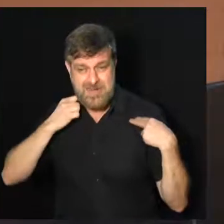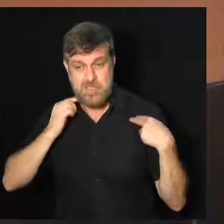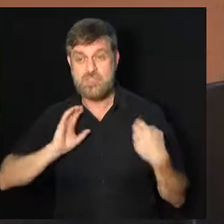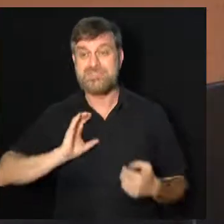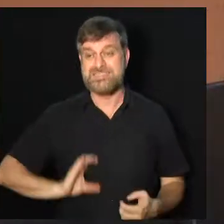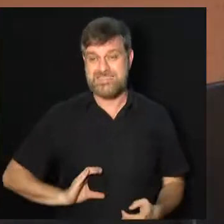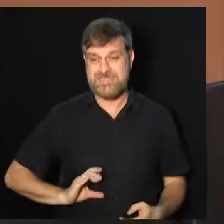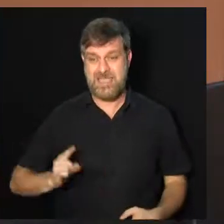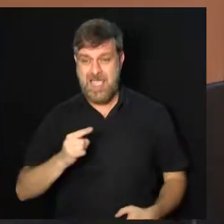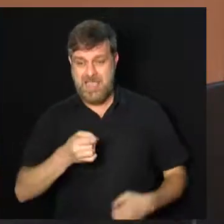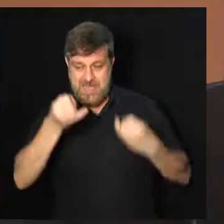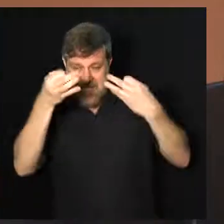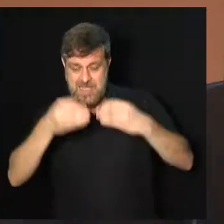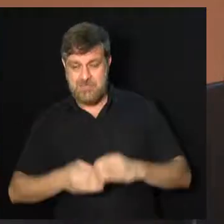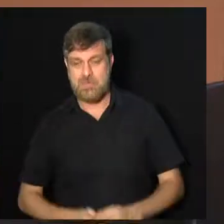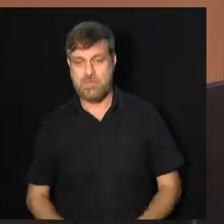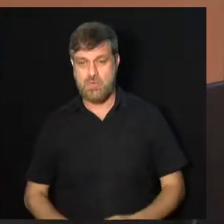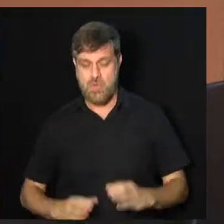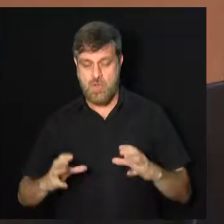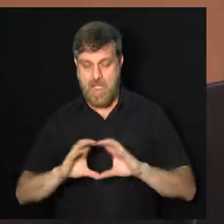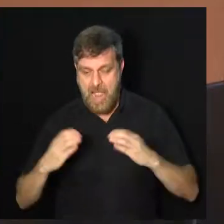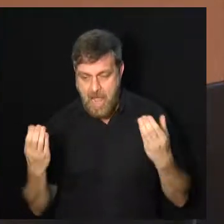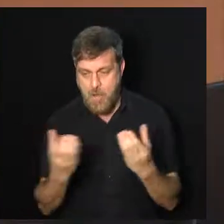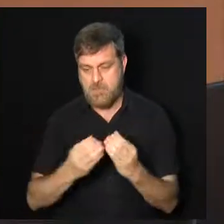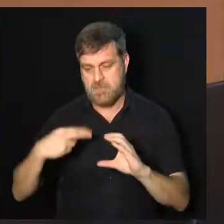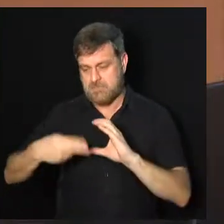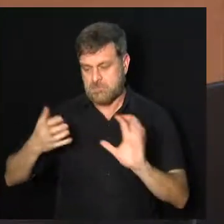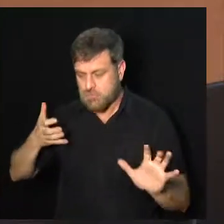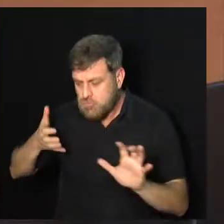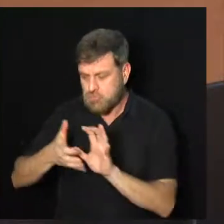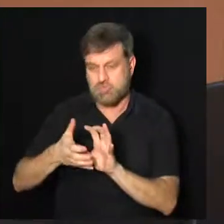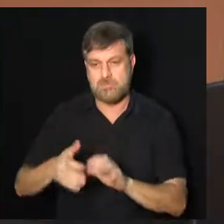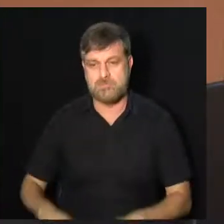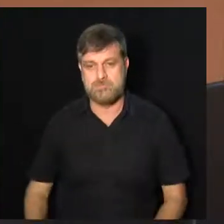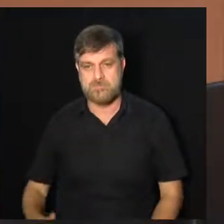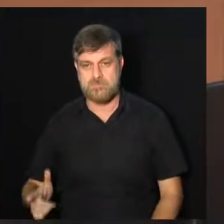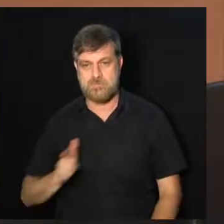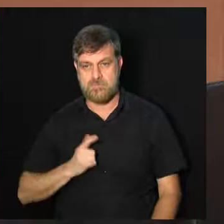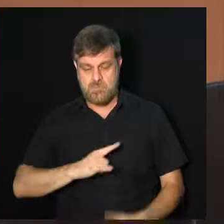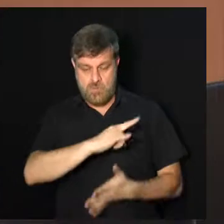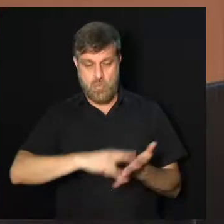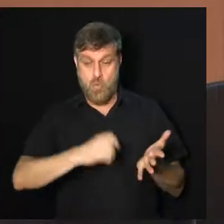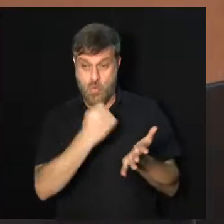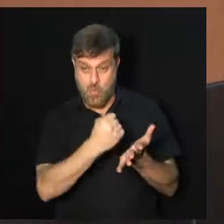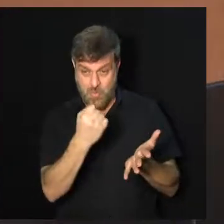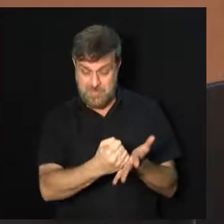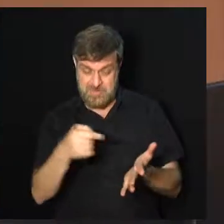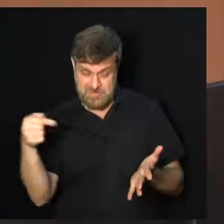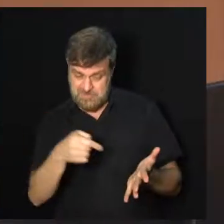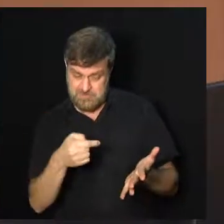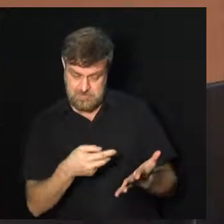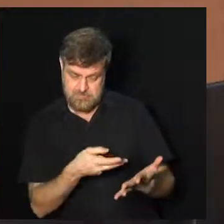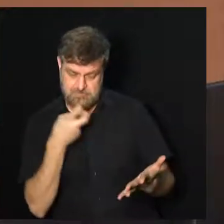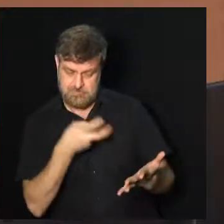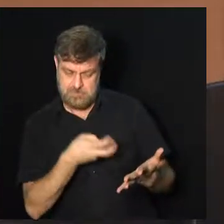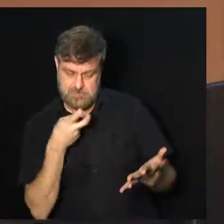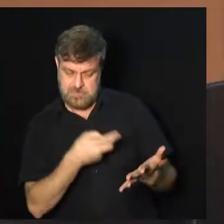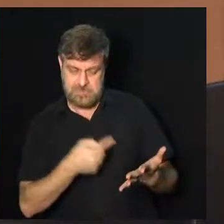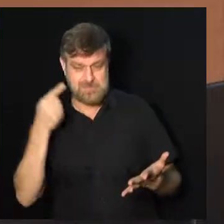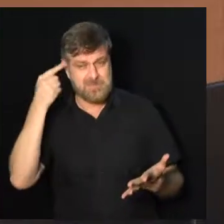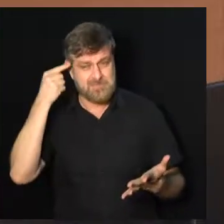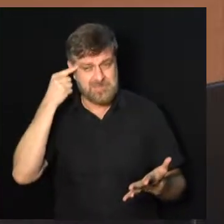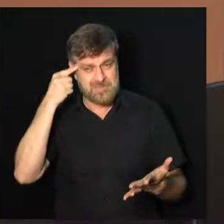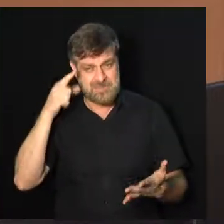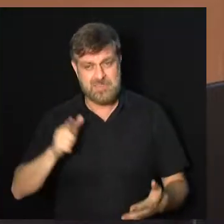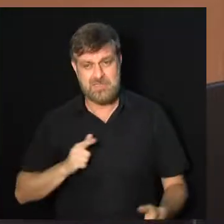das cooperativas de reciclagem neste processo. Então, o contrato, a gente entende, né, que deveria se pensar num